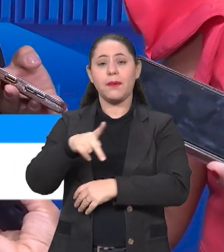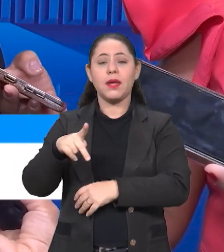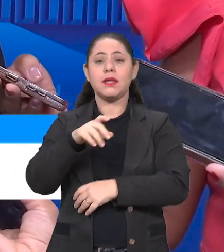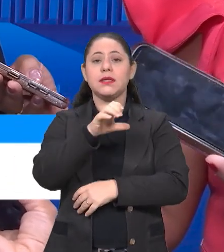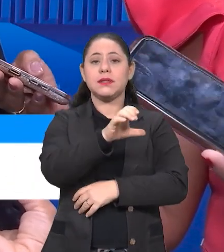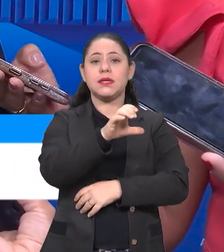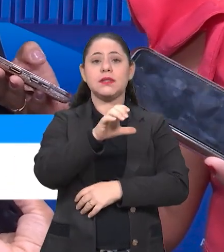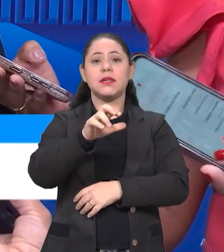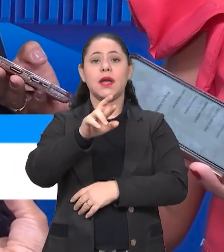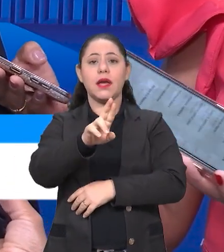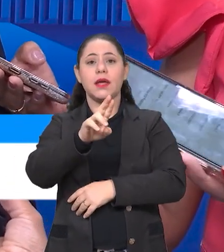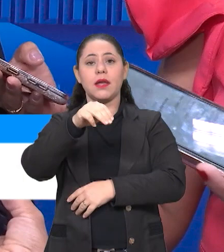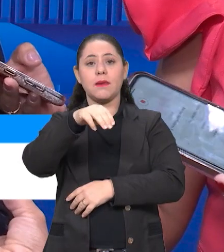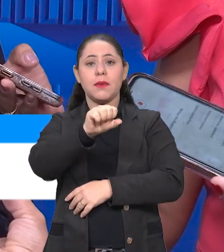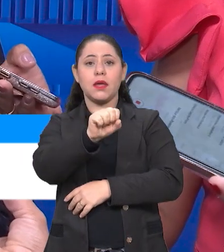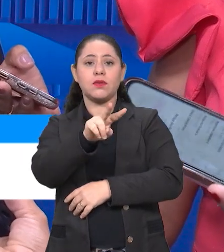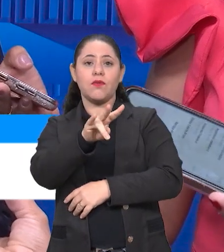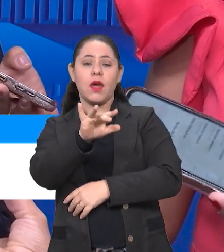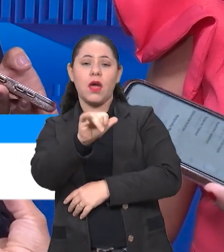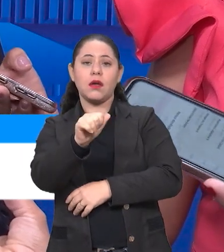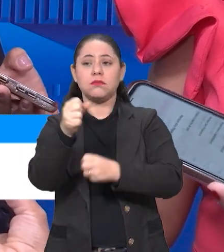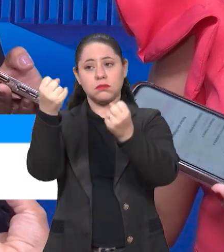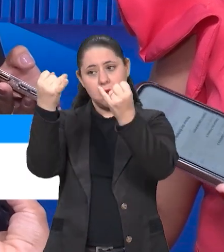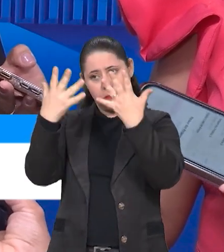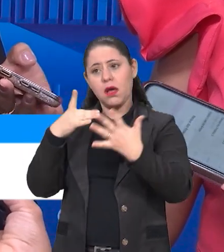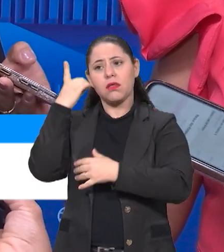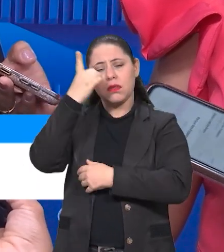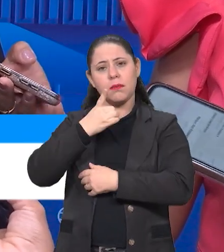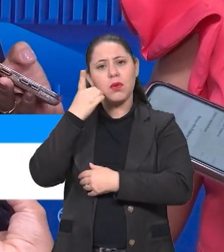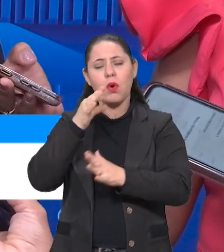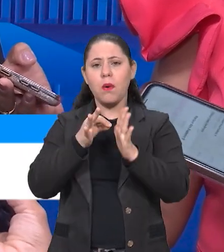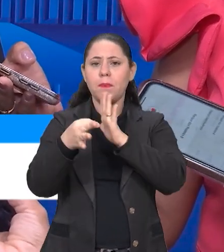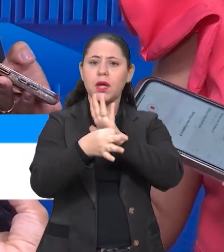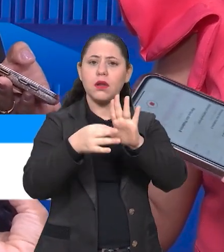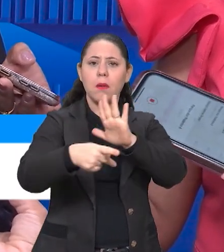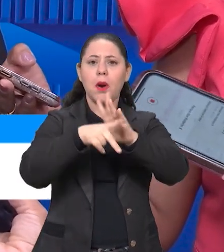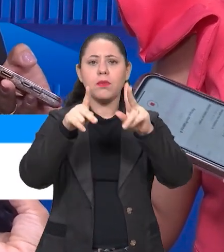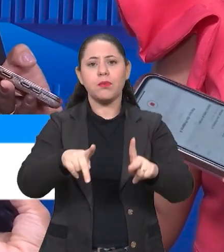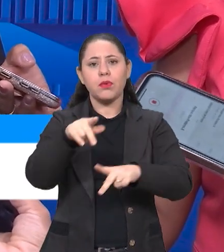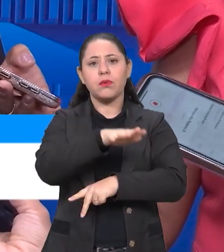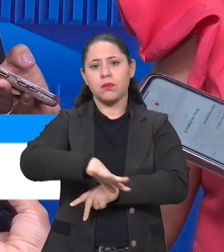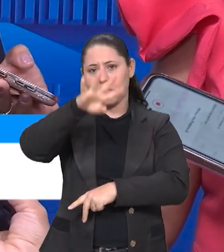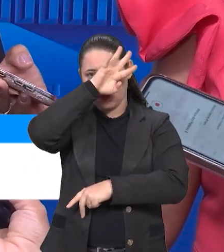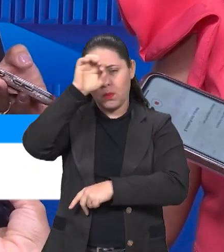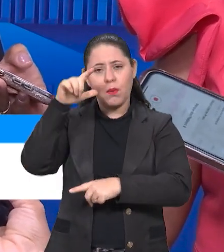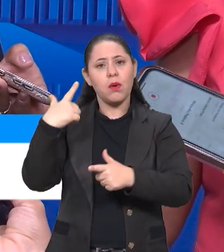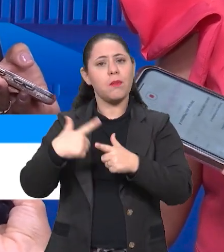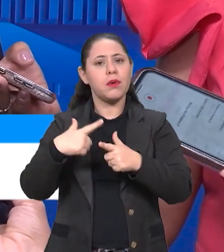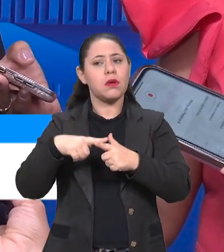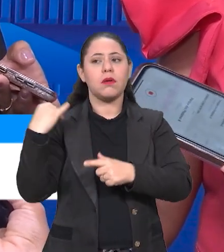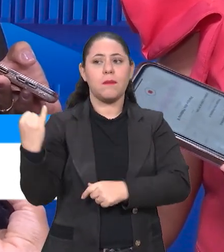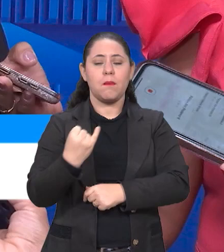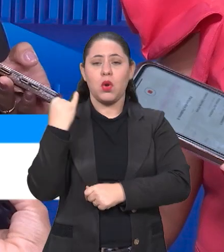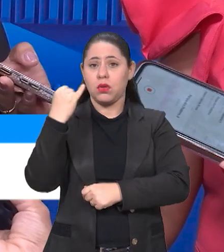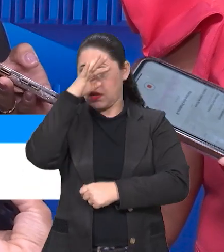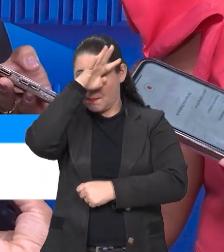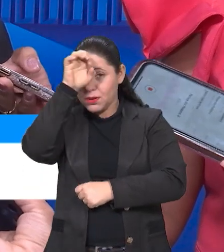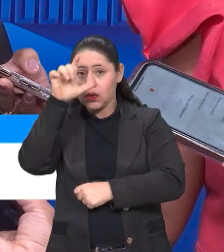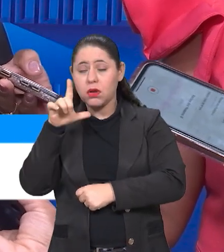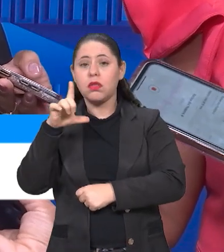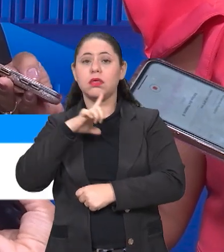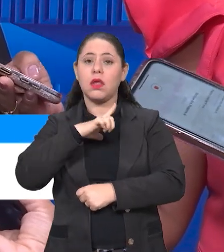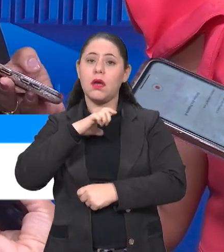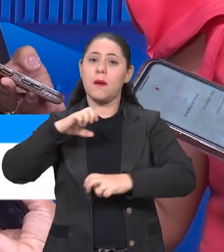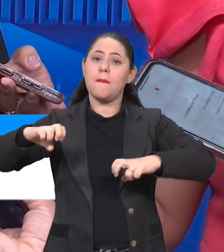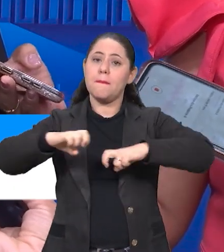chamar o presidente da CCR para que ele venha aqui dar explicações para os deputados e para a opinião pública do Mato Grosso do Sul. Afinal, importa